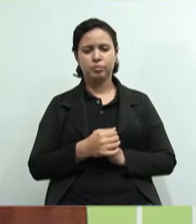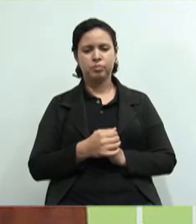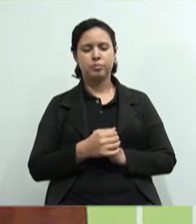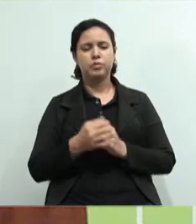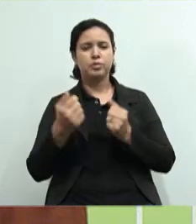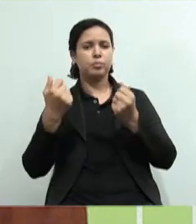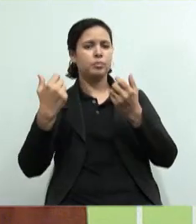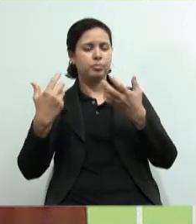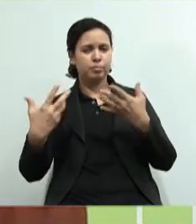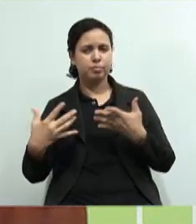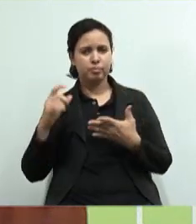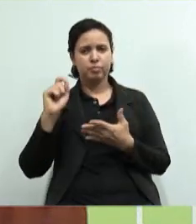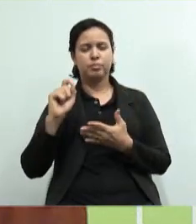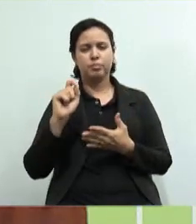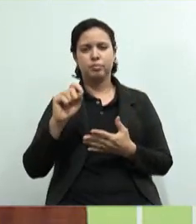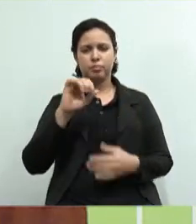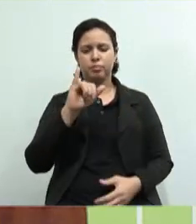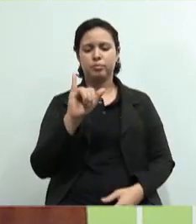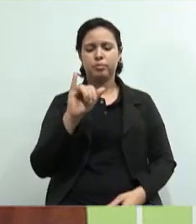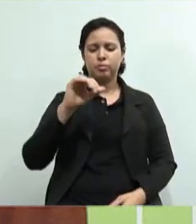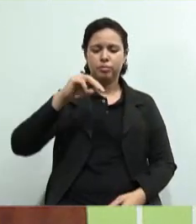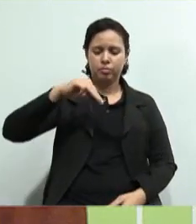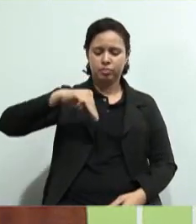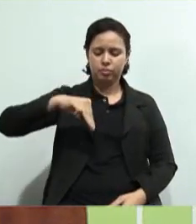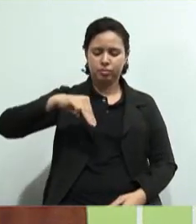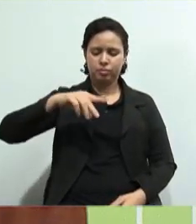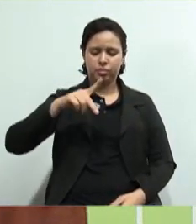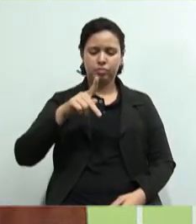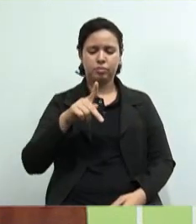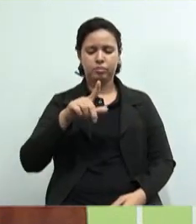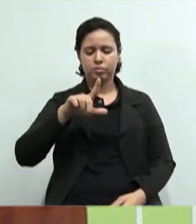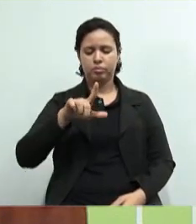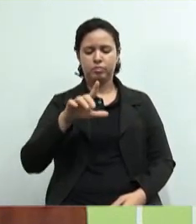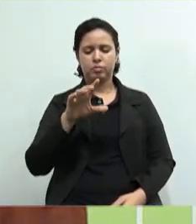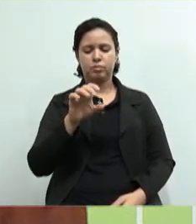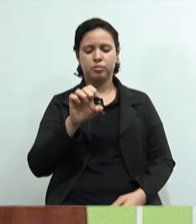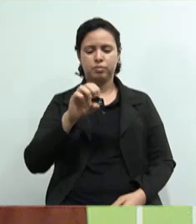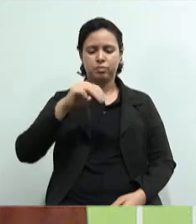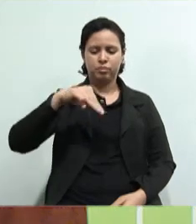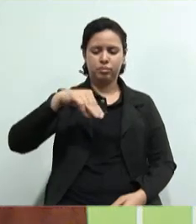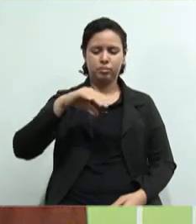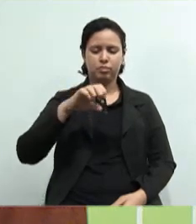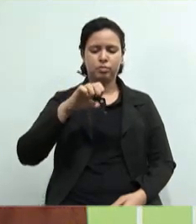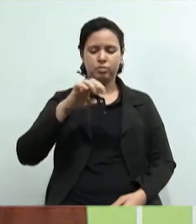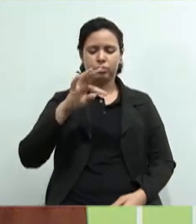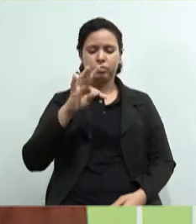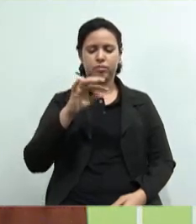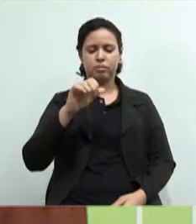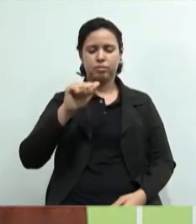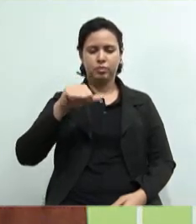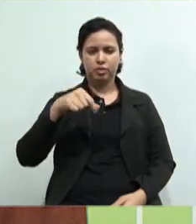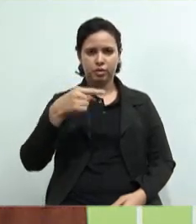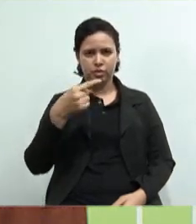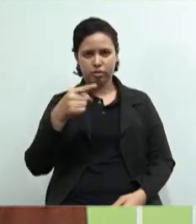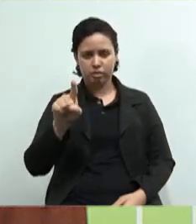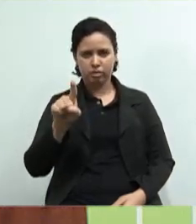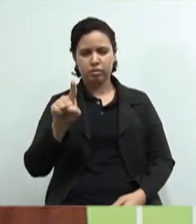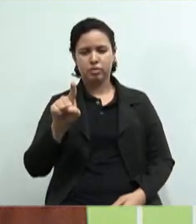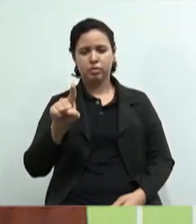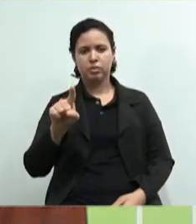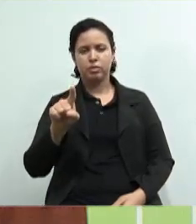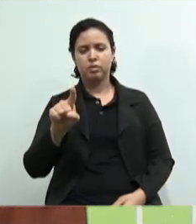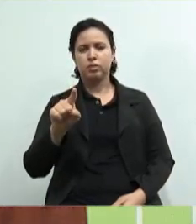está falando implementação, mas no sentido assim, não havia implantação, não havia,